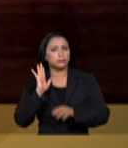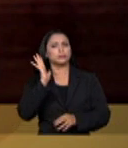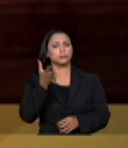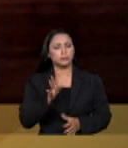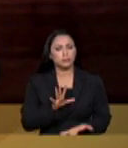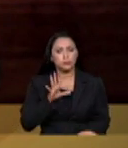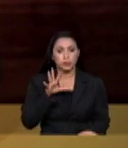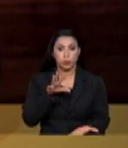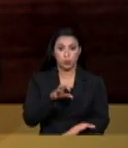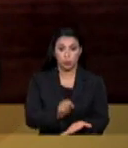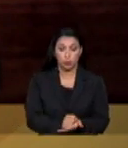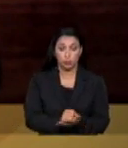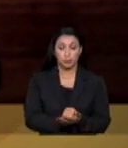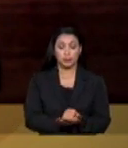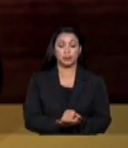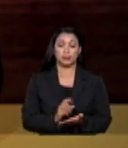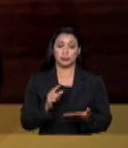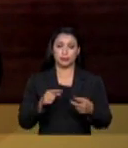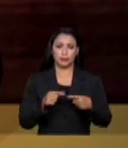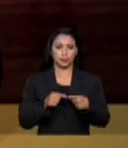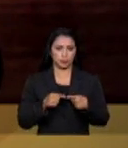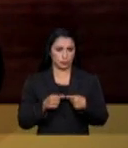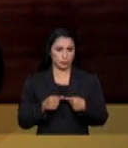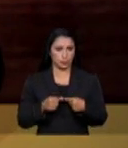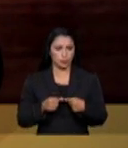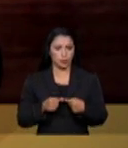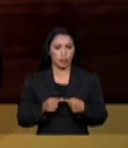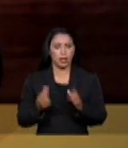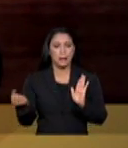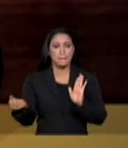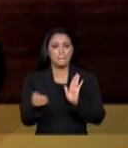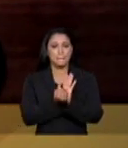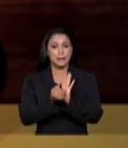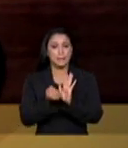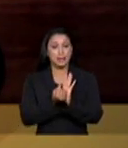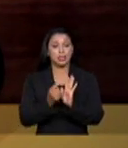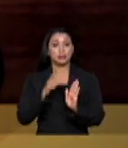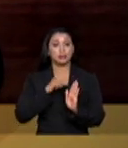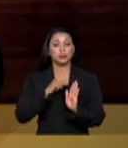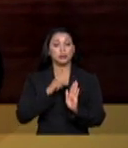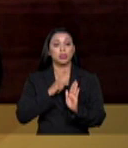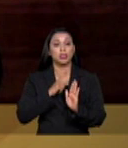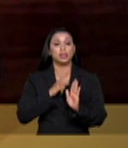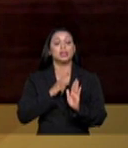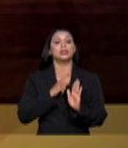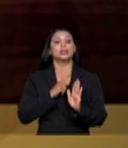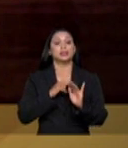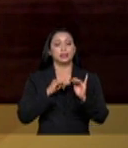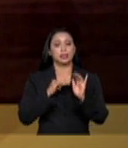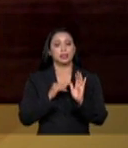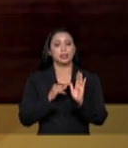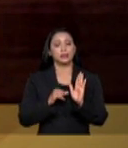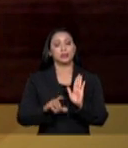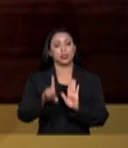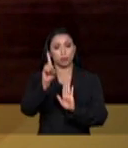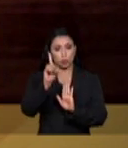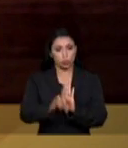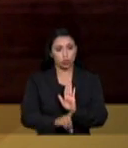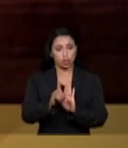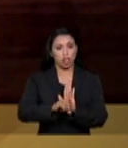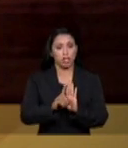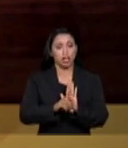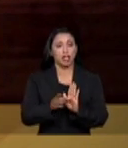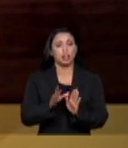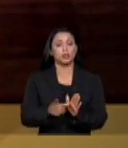ocupa os seguintes pressupostos e a demarcação consiste em procedimento preparatório do direito